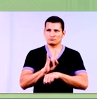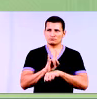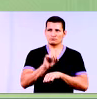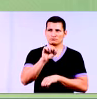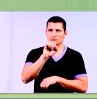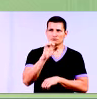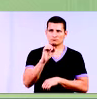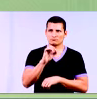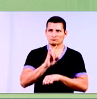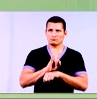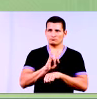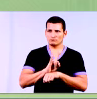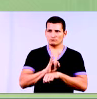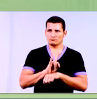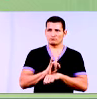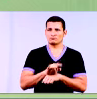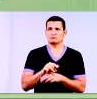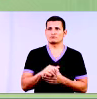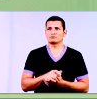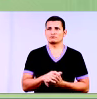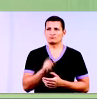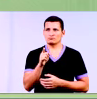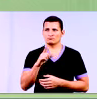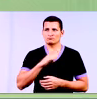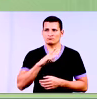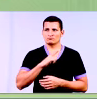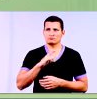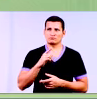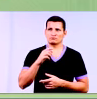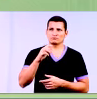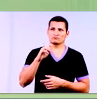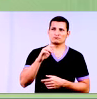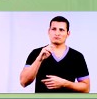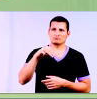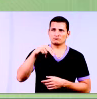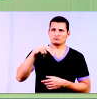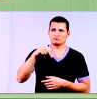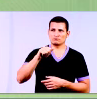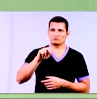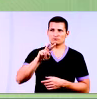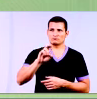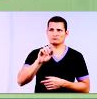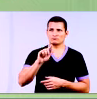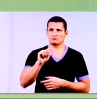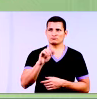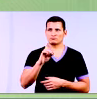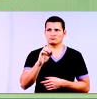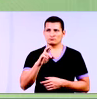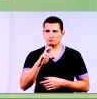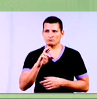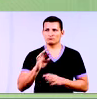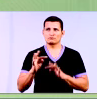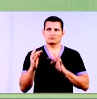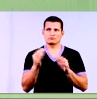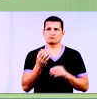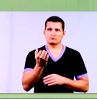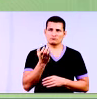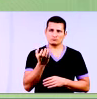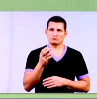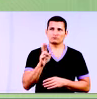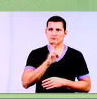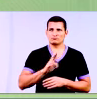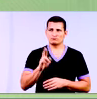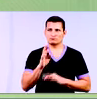de dispositivo móvel, aqui eu tenho um navegador de internet e assim por diante. Ou seja, tudo que eu quero utilizar, tudo que deixa o computador